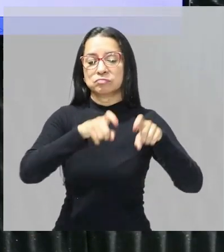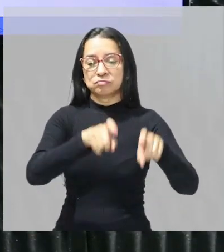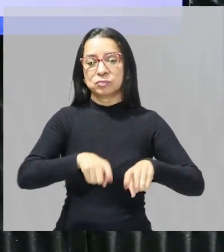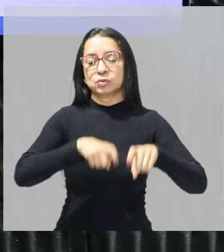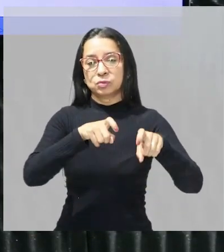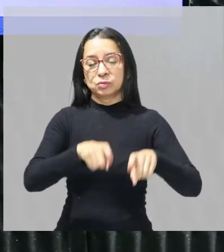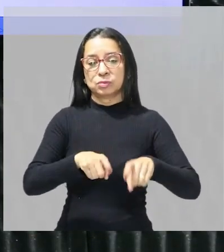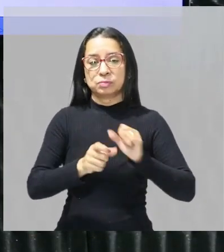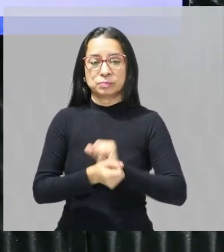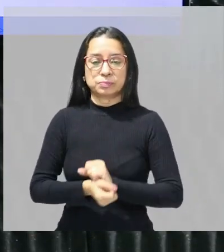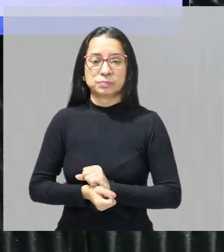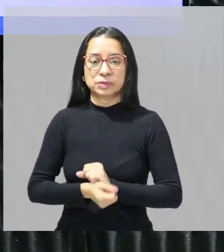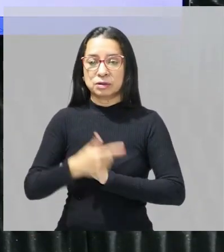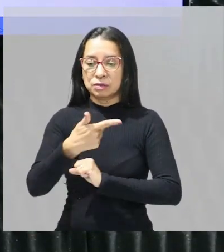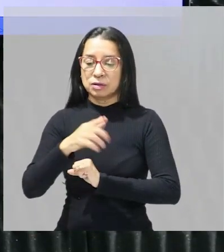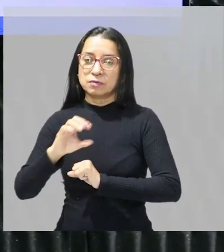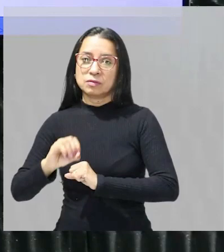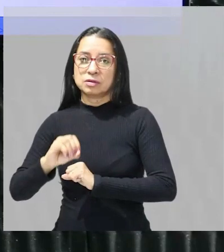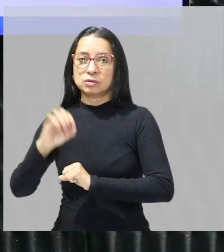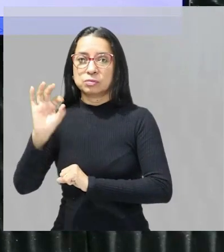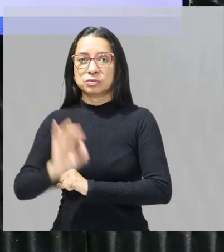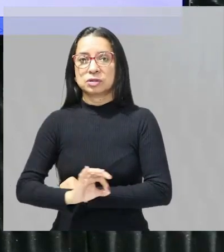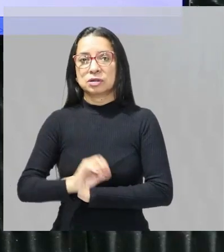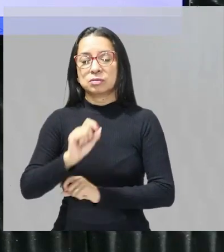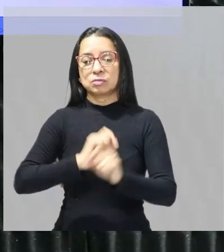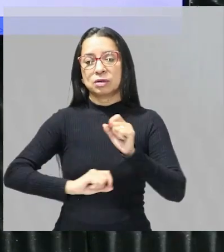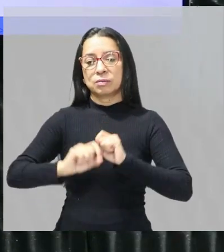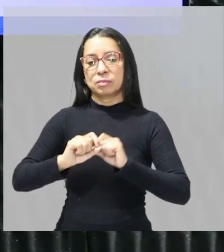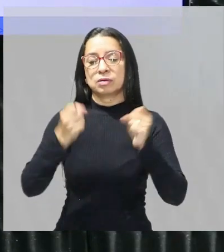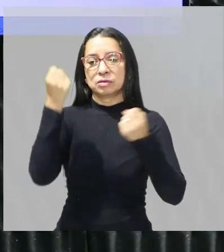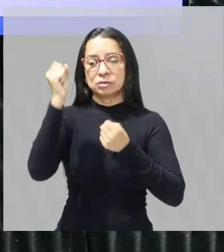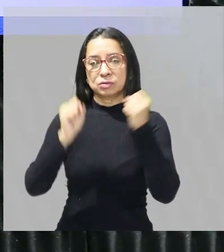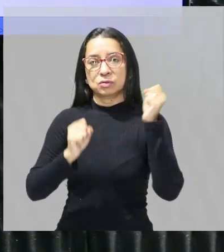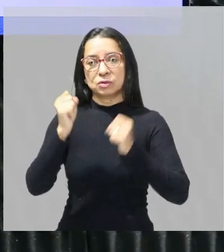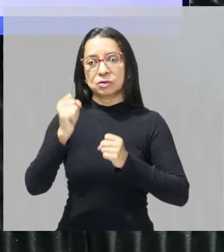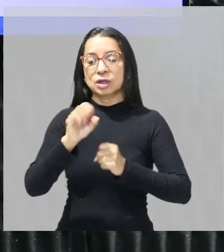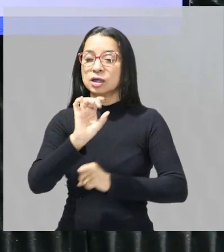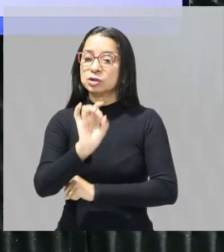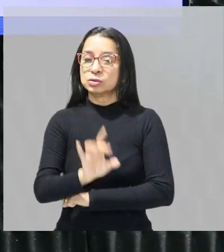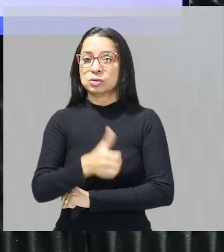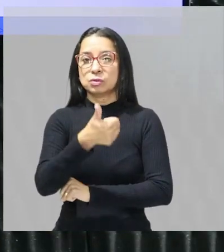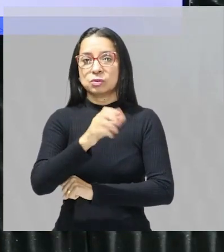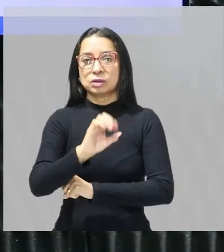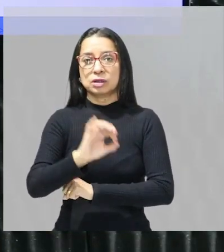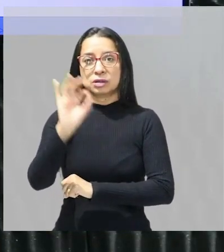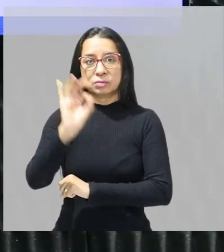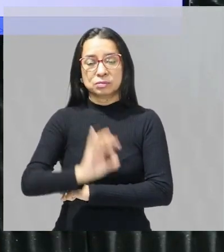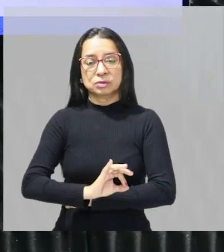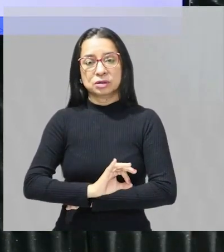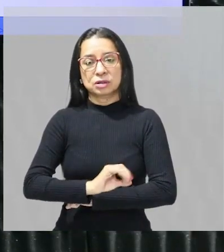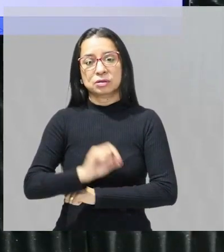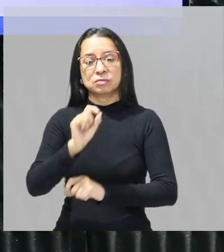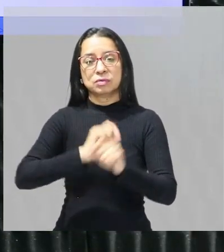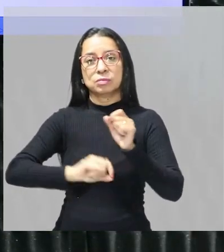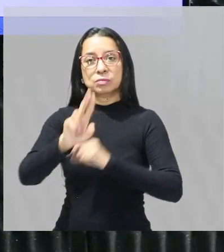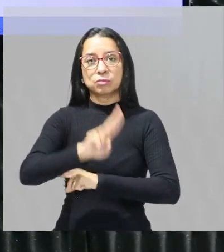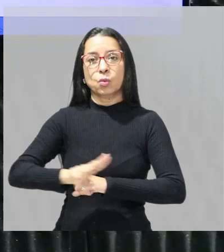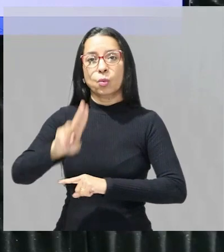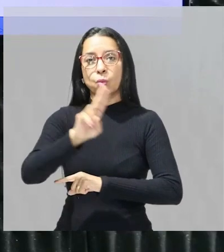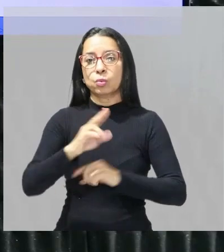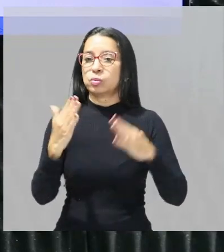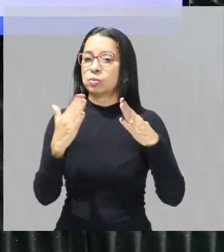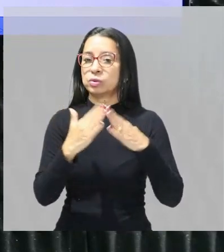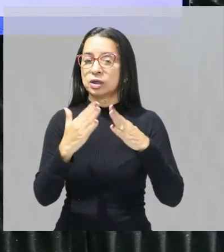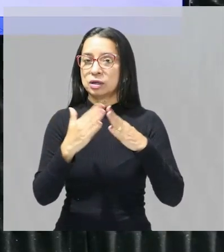agropastoris. 20% sim vai para o setor industrial e apenas 10% vai para o consumo doméstico, galera,